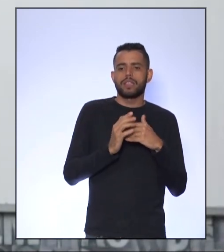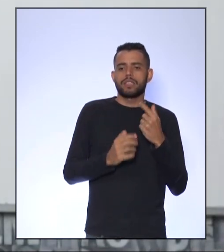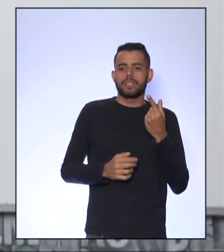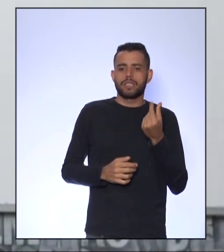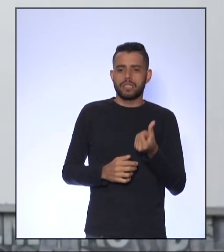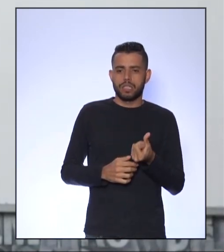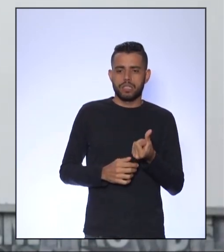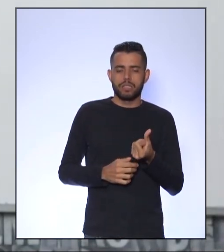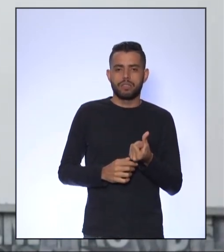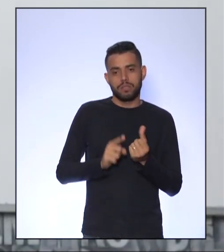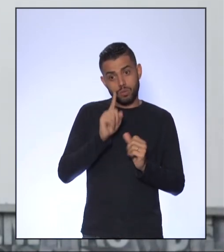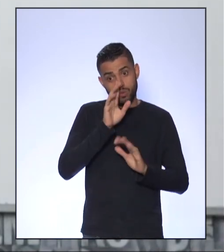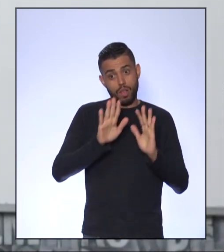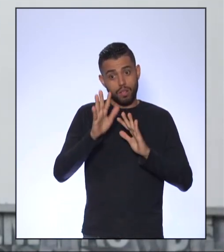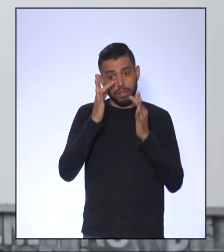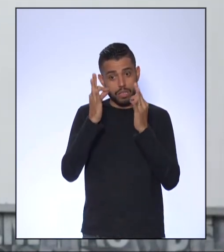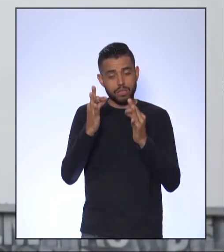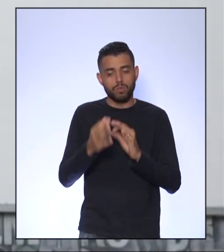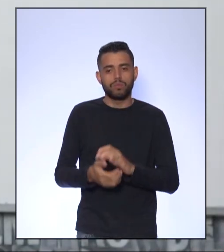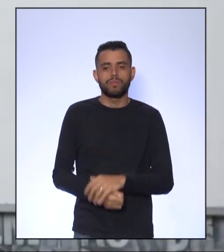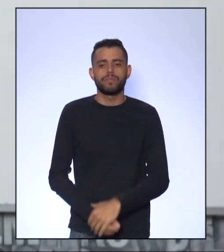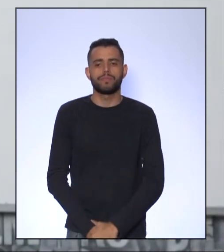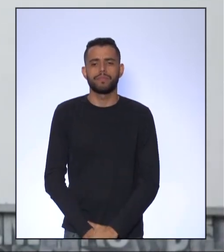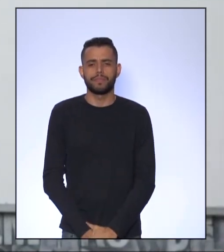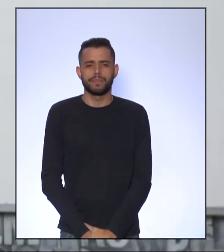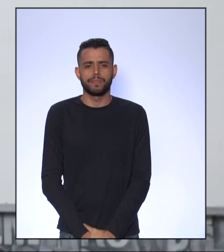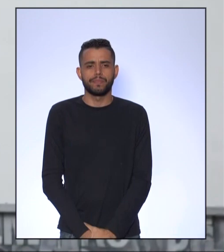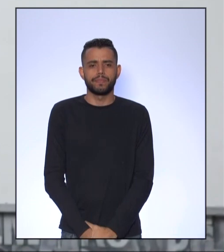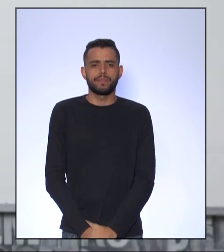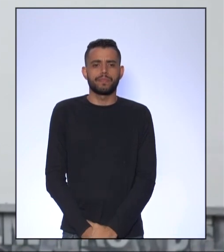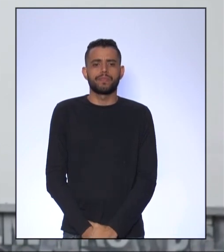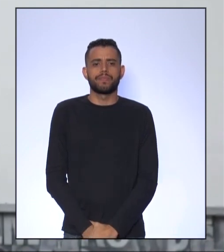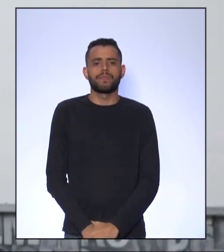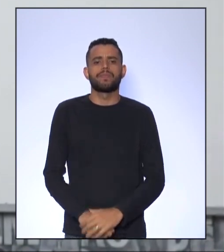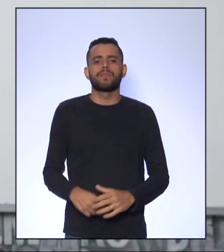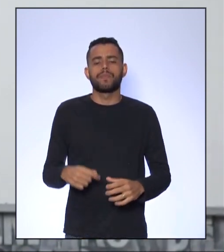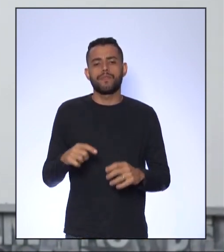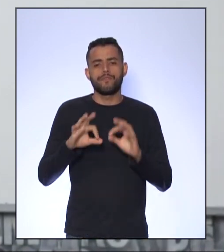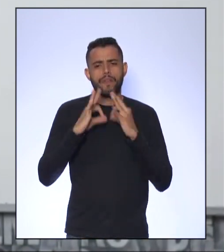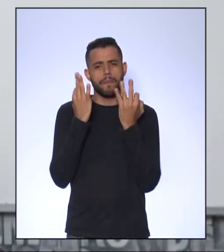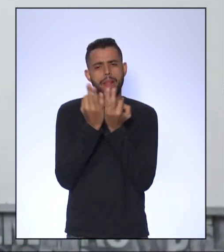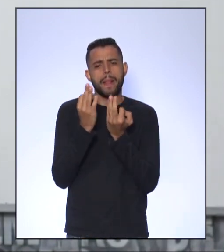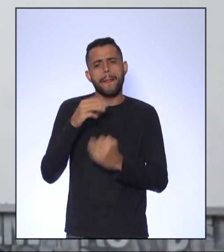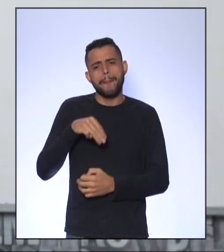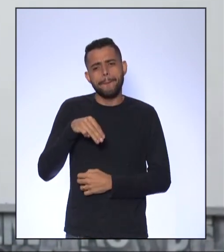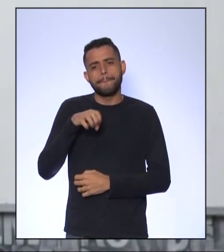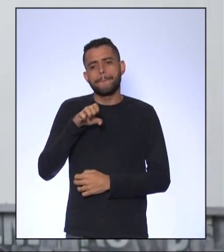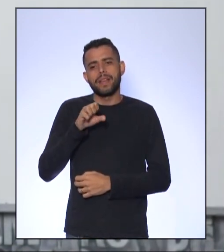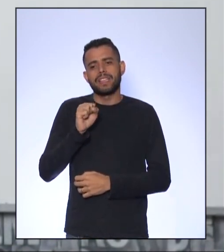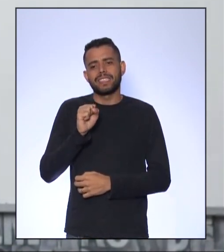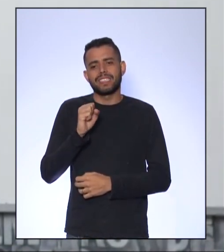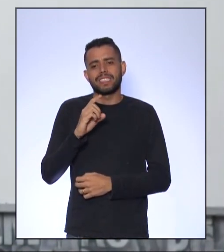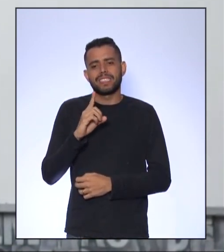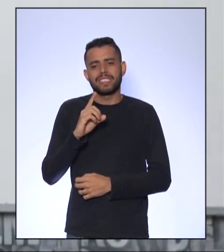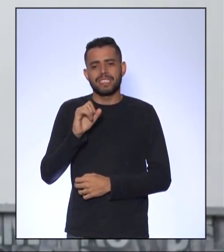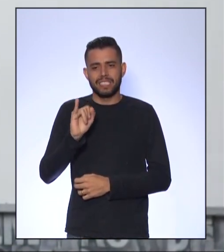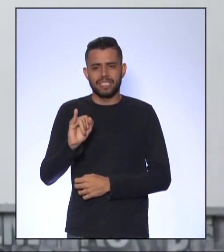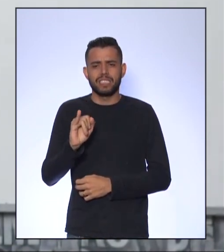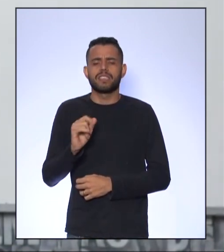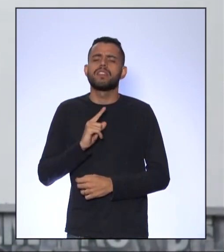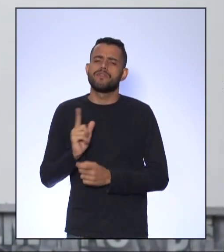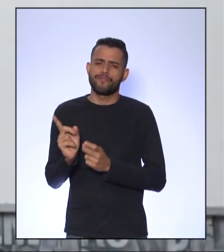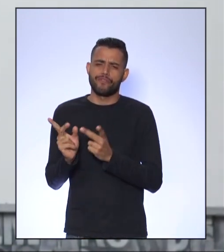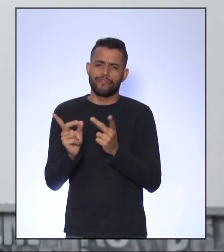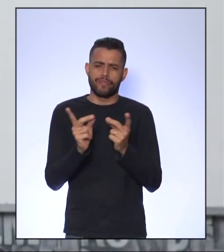atenção. A Bruna perguntou se a família Médici era mecena. A família Médici era, sim, grandes mecenas.